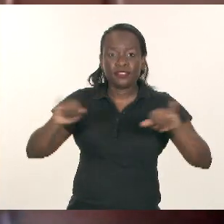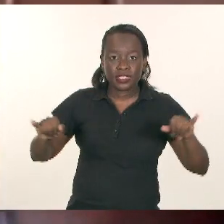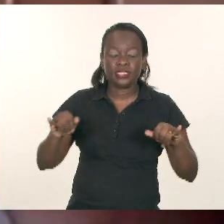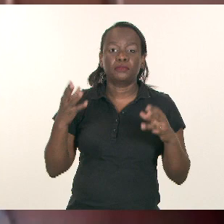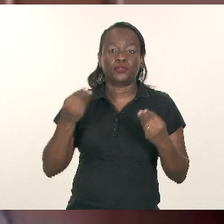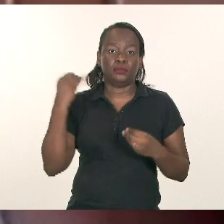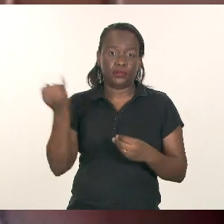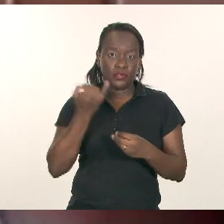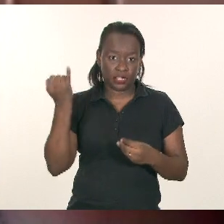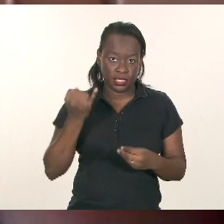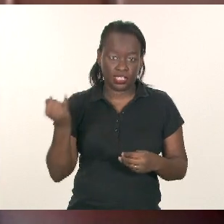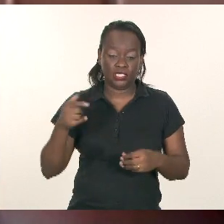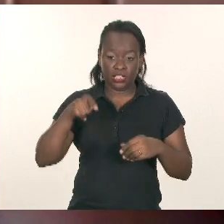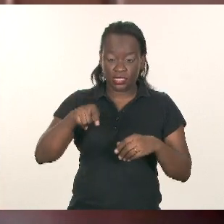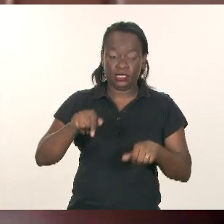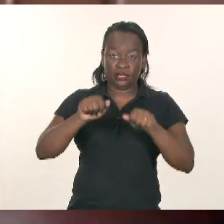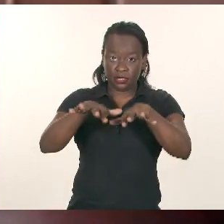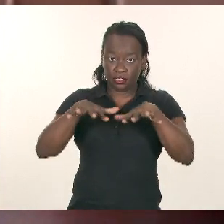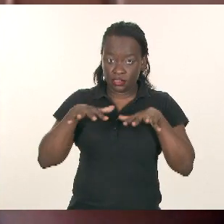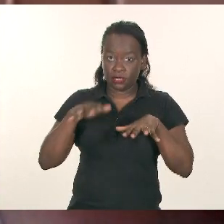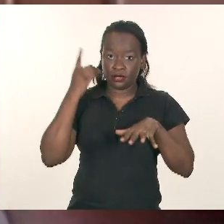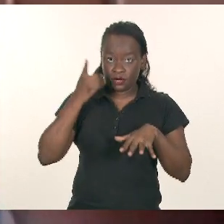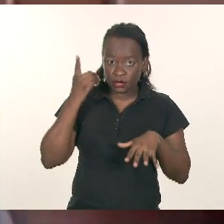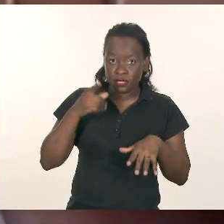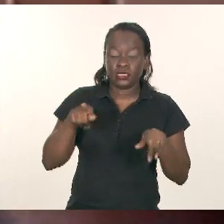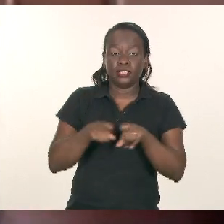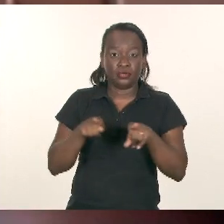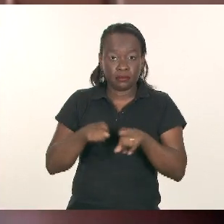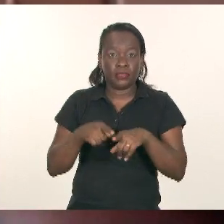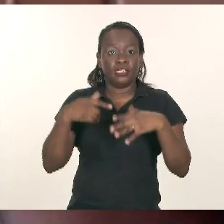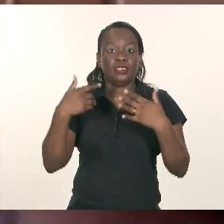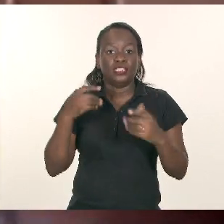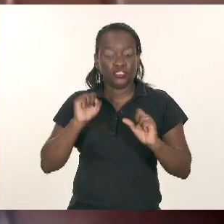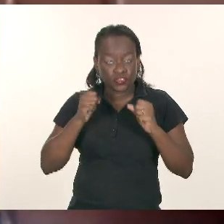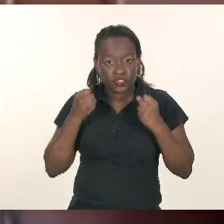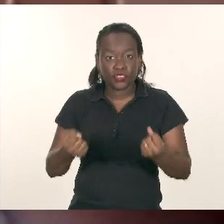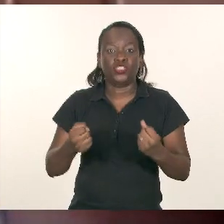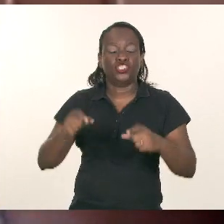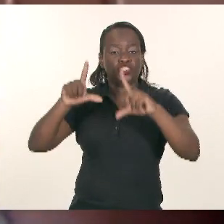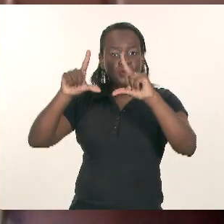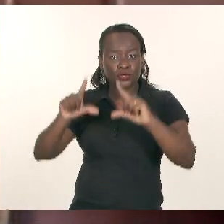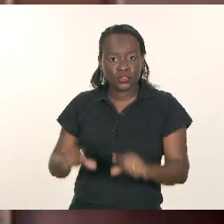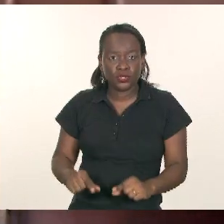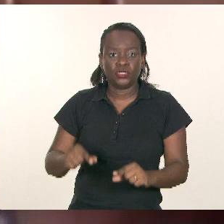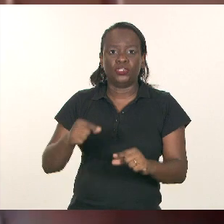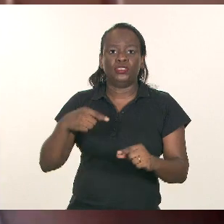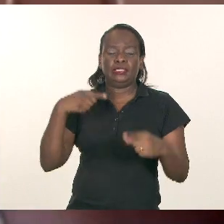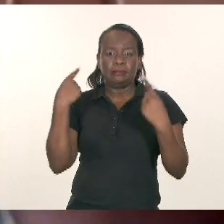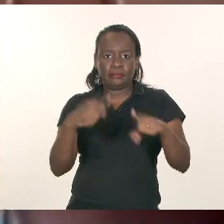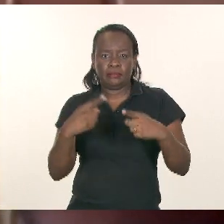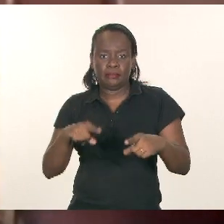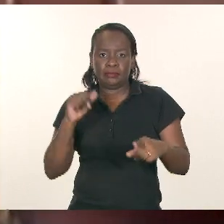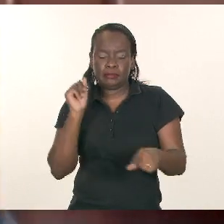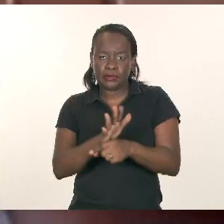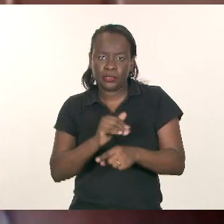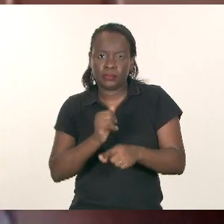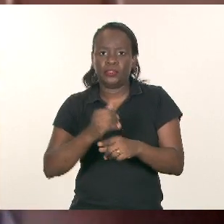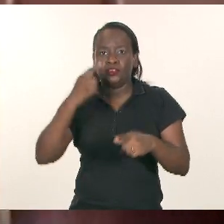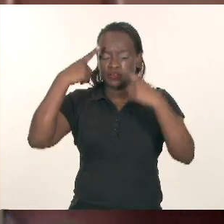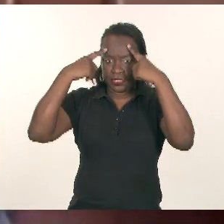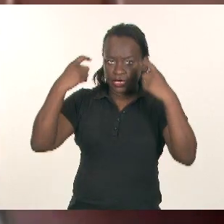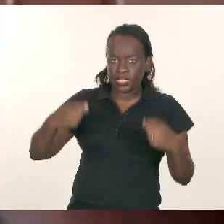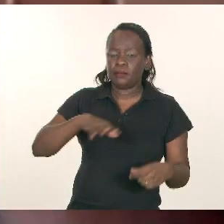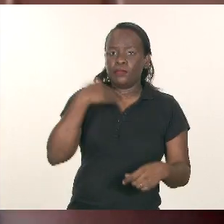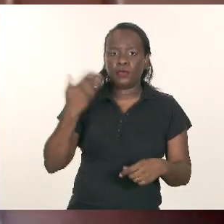quanto é importante que esse parlamento também concorra para que a gente diminua o número de violações, de violências e